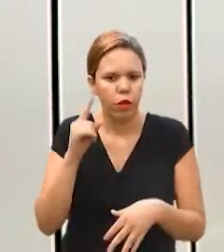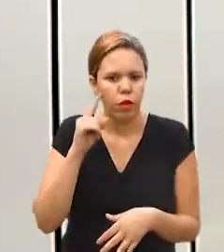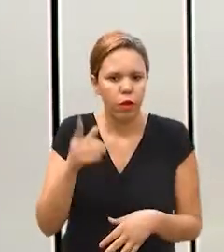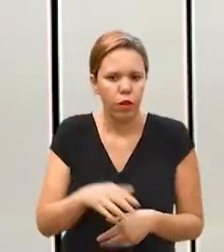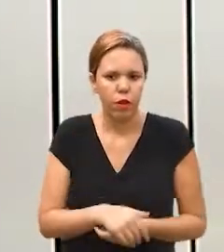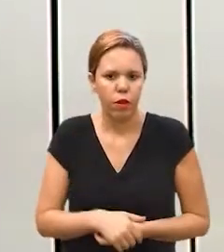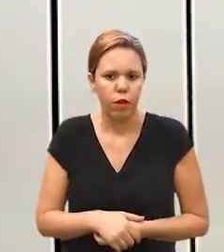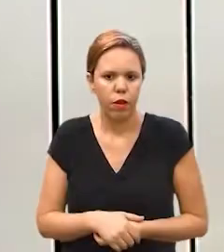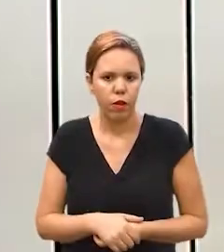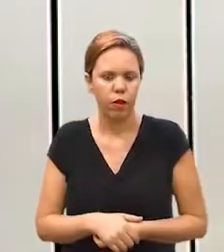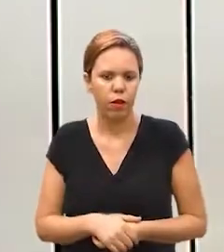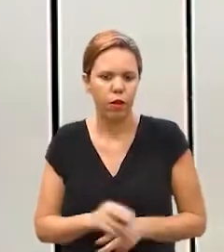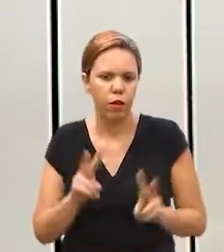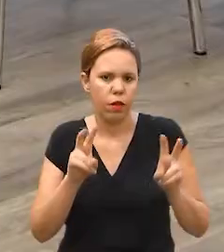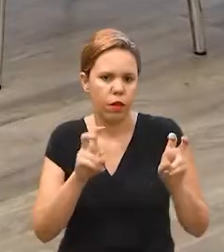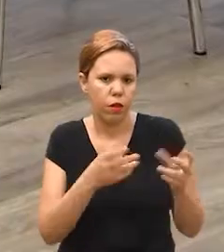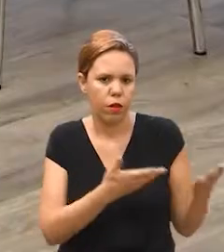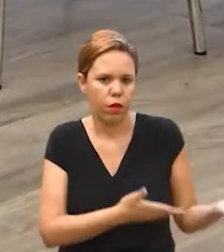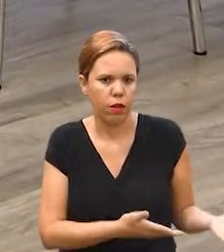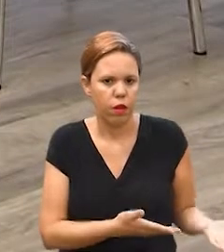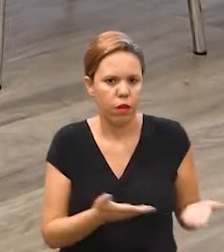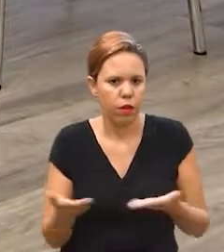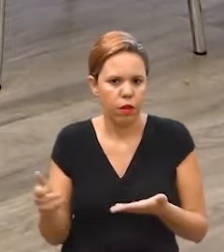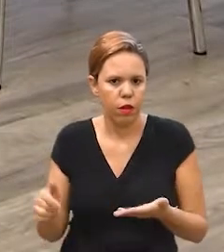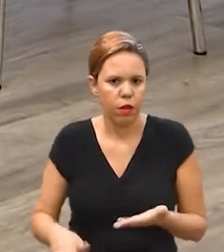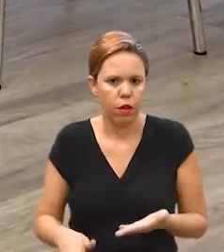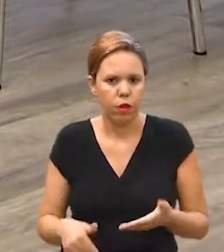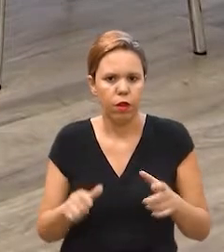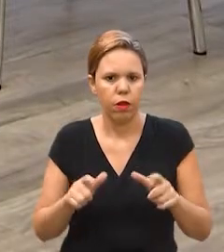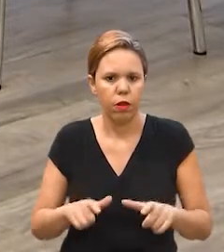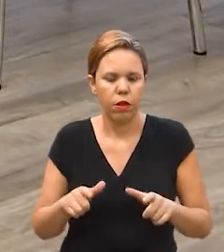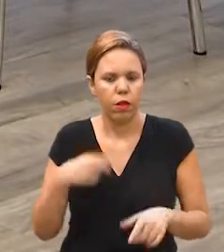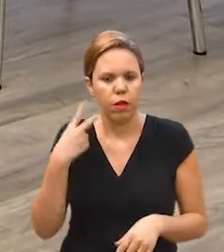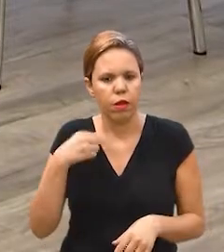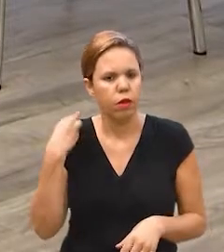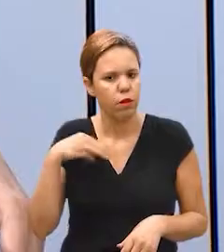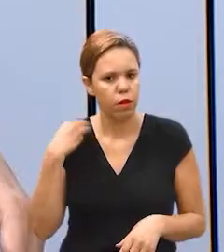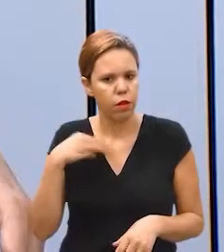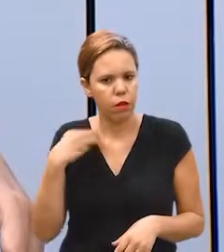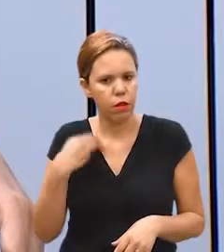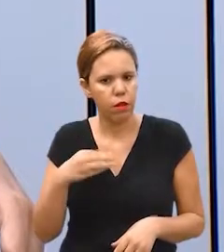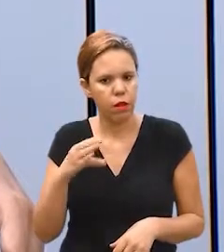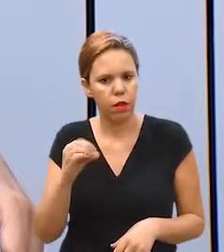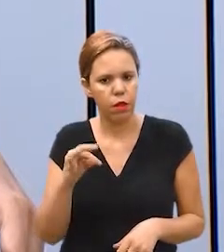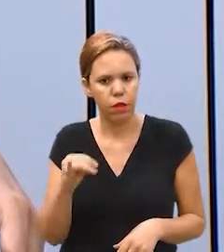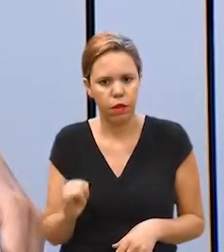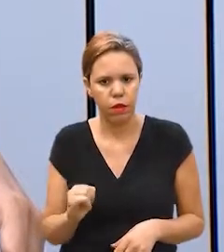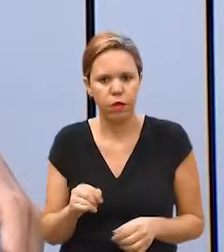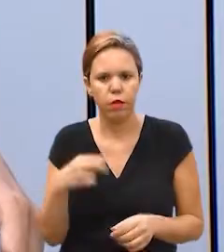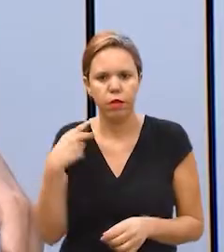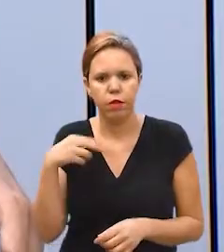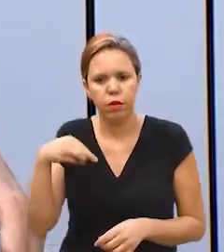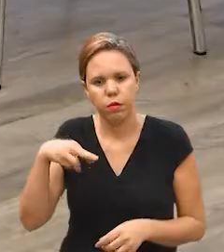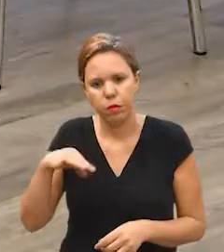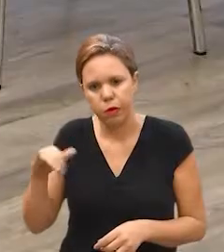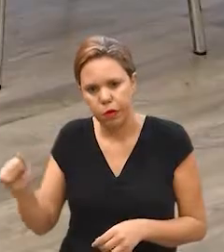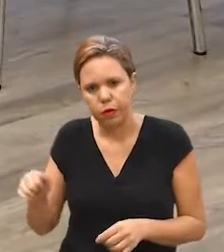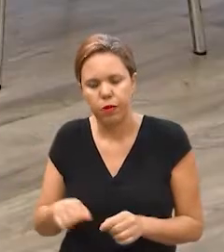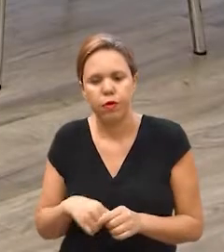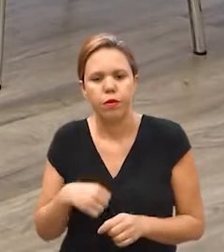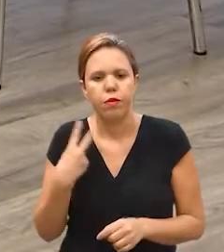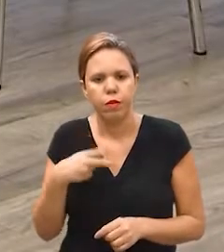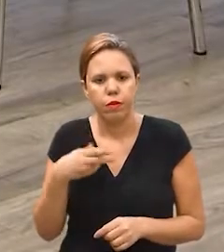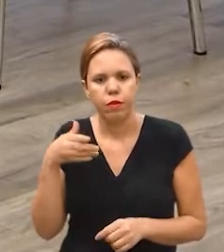né? E para falar sobre esse assunto, a gente recebe aqui no estúdio a vereadora Mariana Conte, que muito tem atuado aí